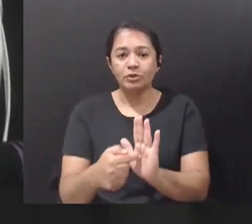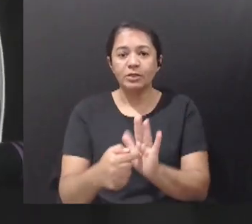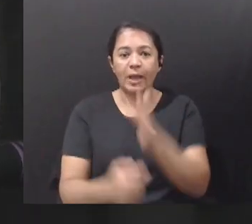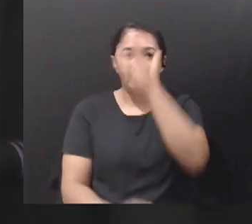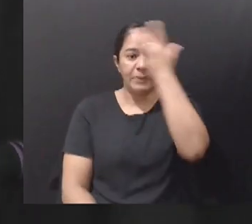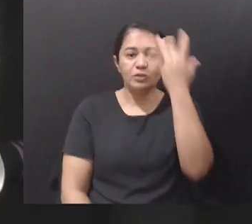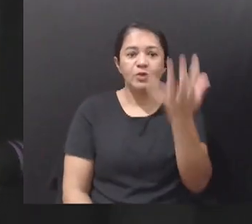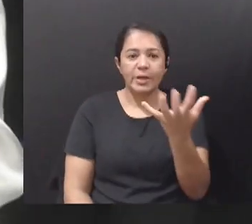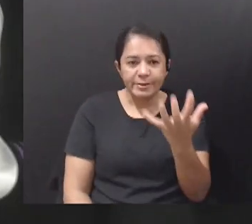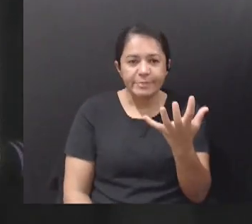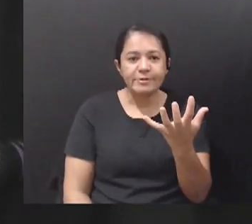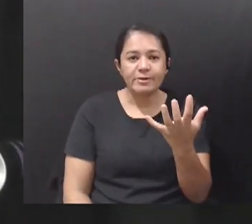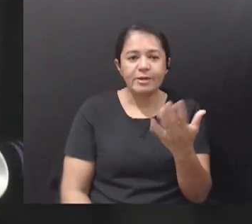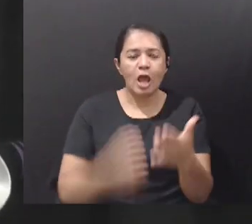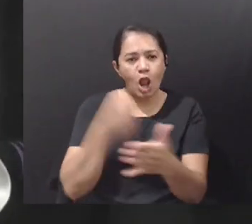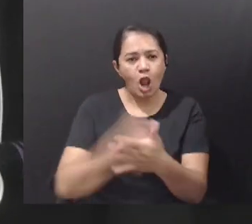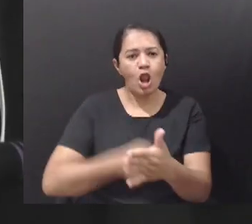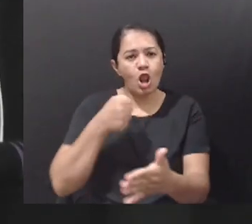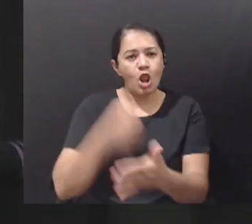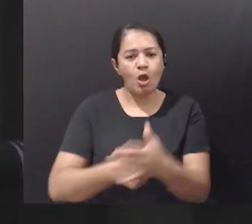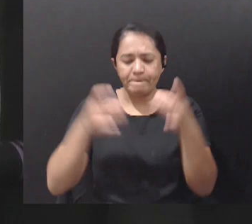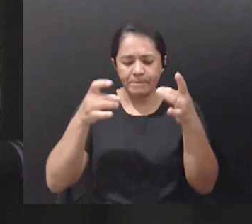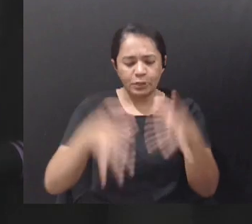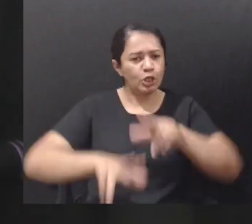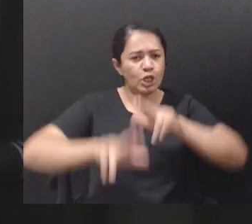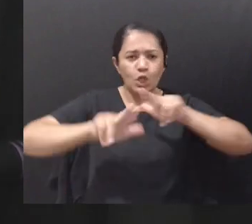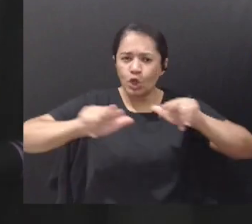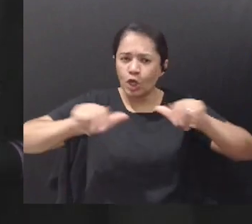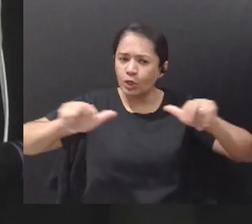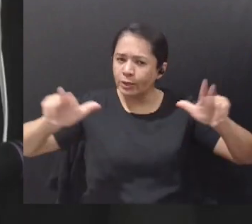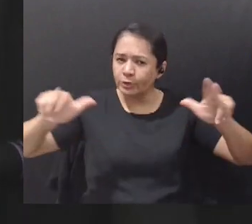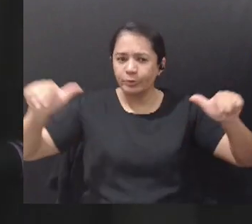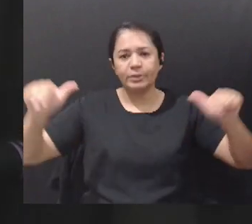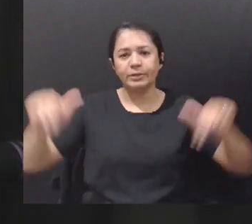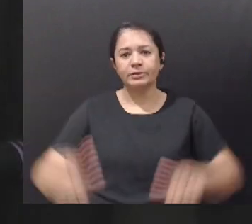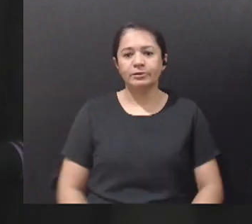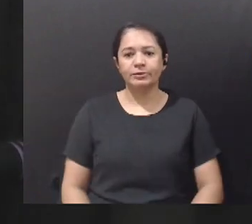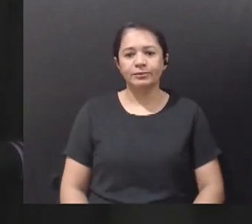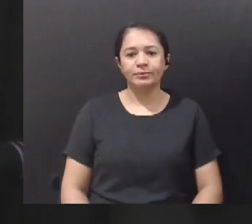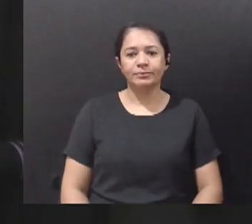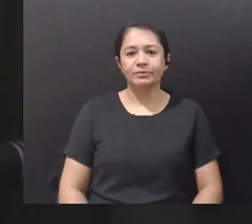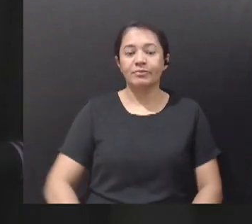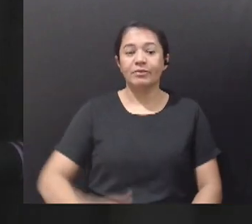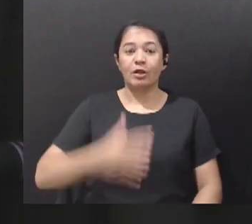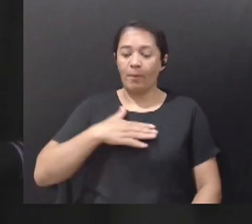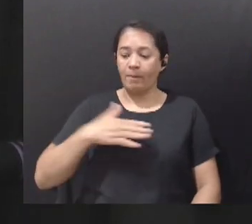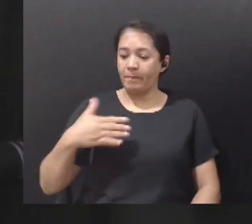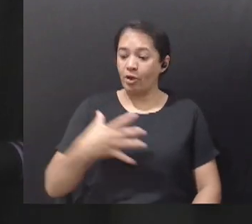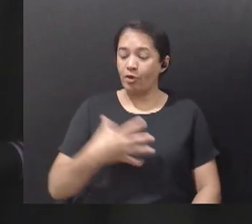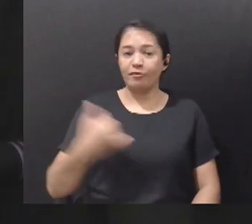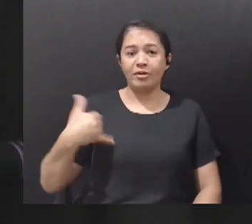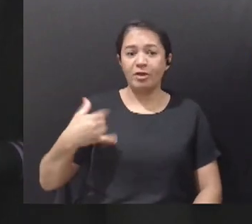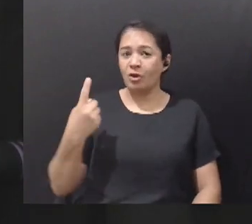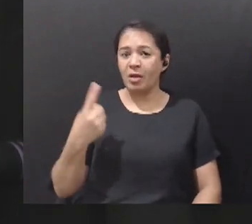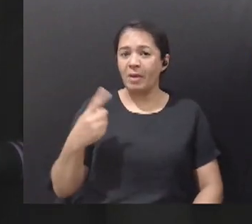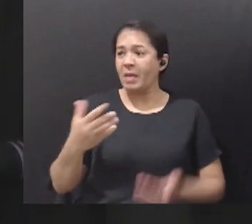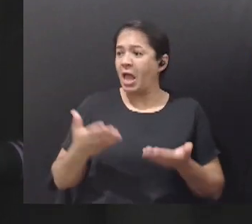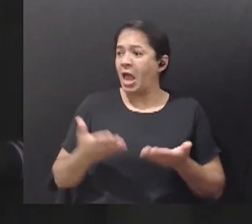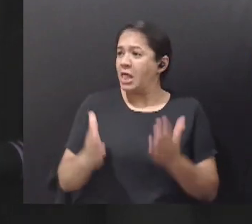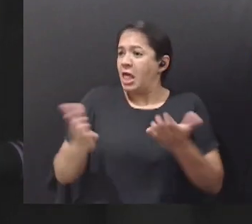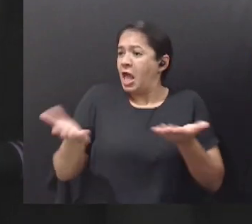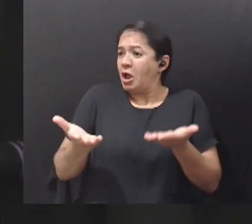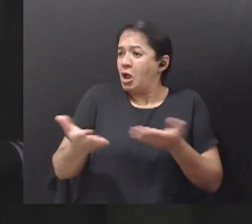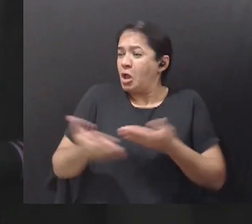vai à luta, não desista nunca. Sim. Nunca, nunca, nunca. Então eu tinha um filho de 1 ano e meu marido falou, mas acabou de nascer o Rodrigo, ele é pequenininho, tal,